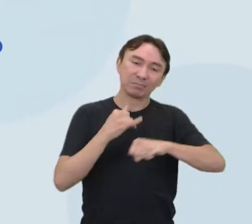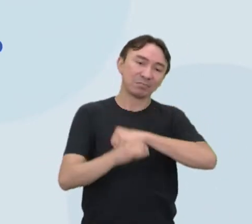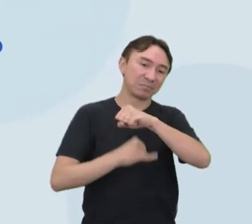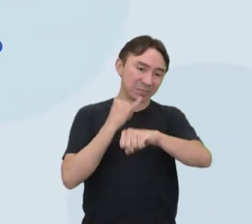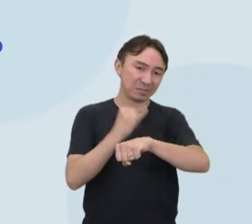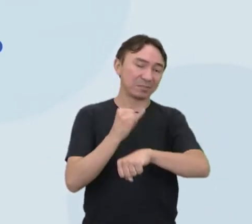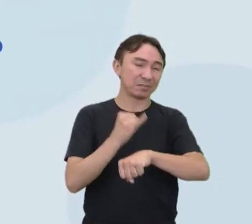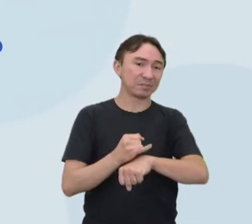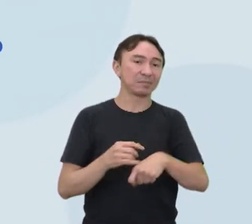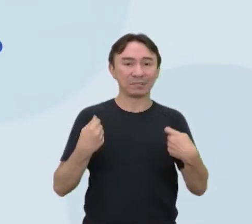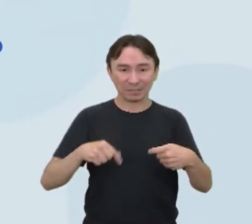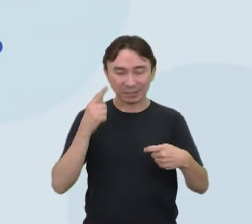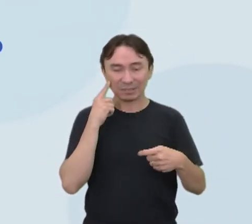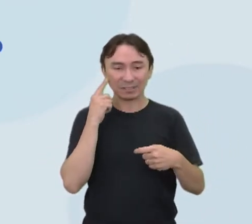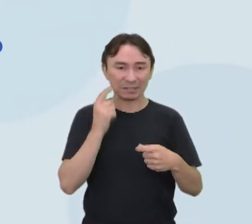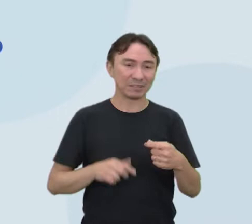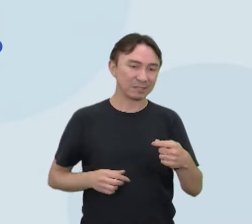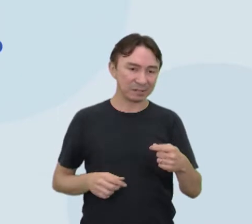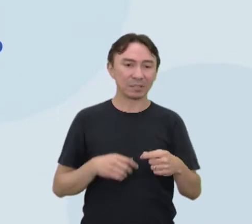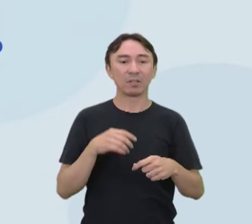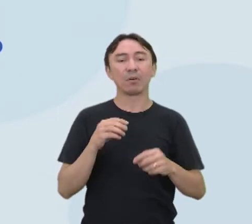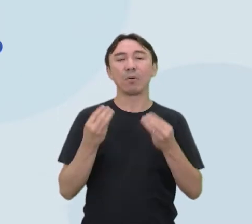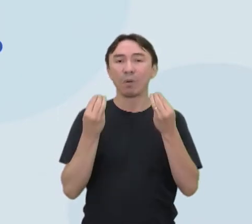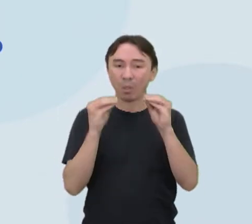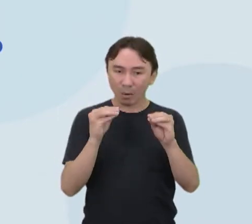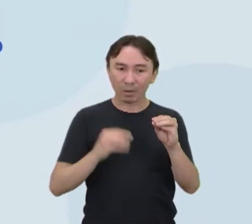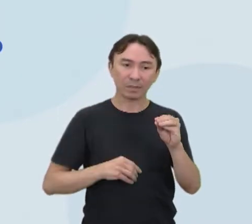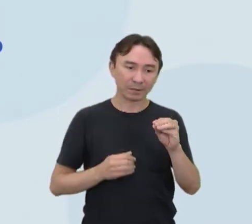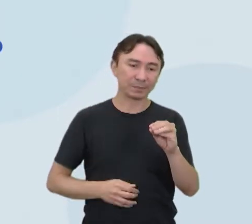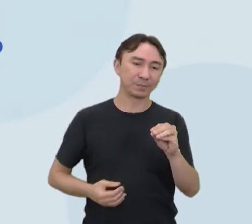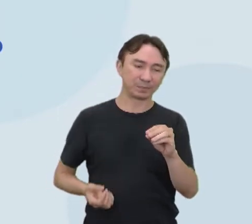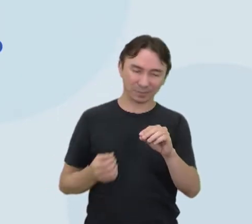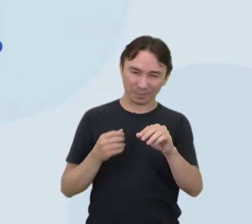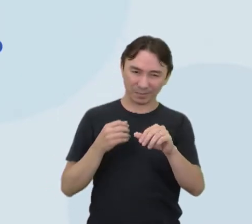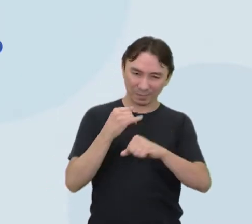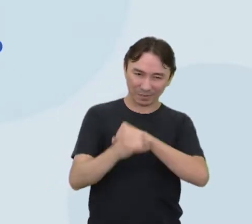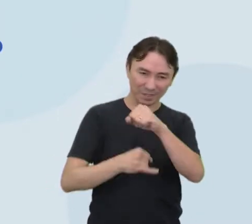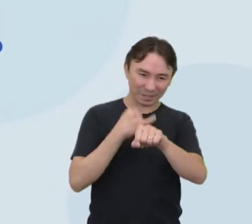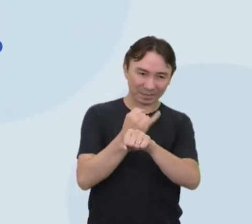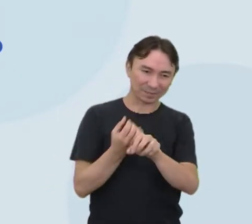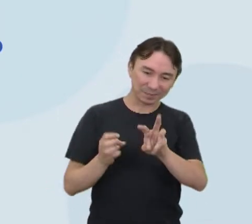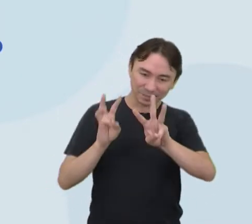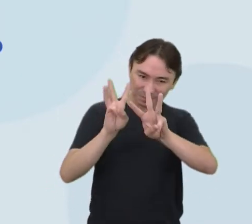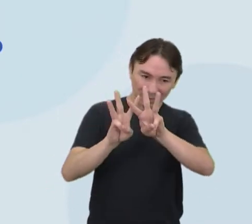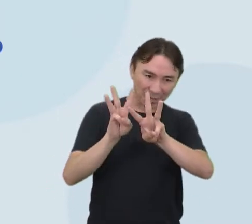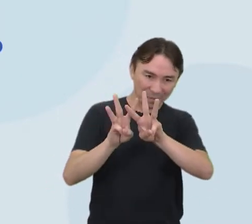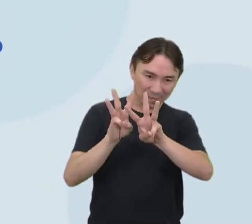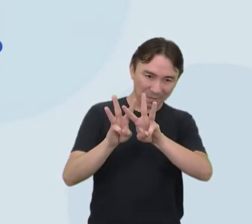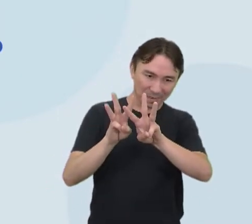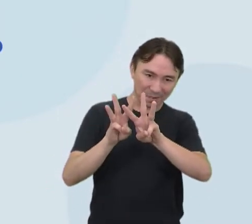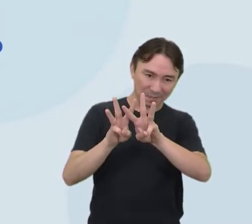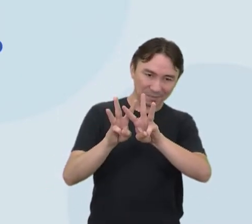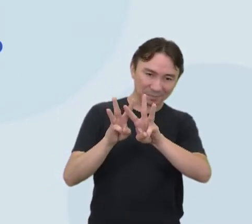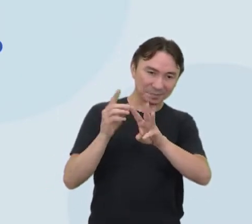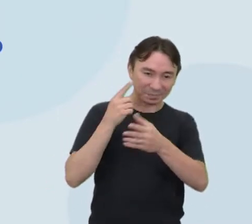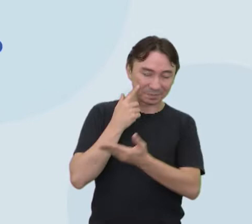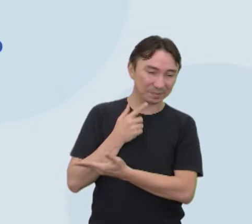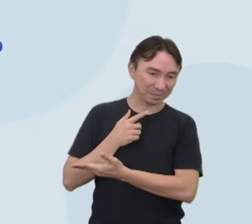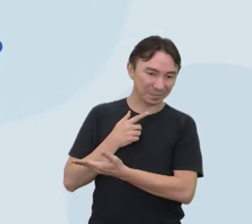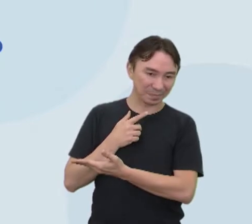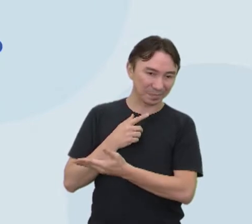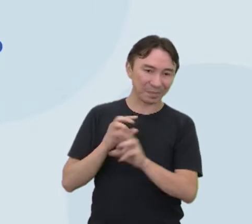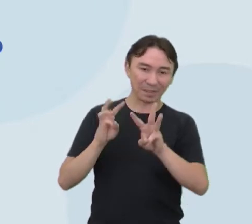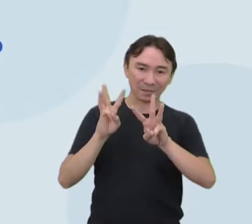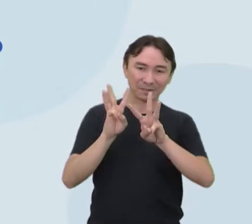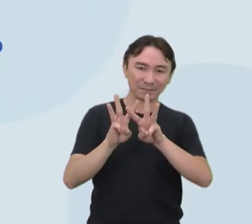navegador do web e vai digitar o endereço eletrônico. Aí eu coloquei, né, pra você, essa parte fui eu, que eu sei que Sim. coloquei direto pra você, como faz